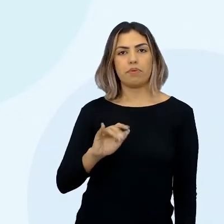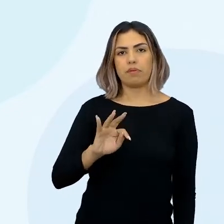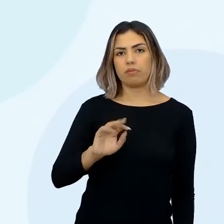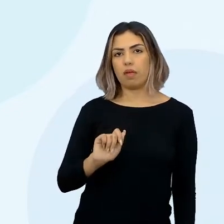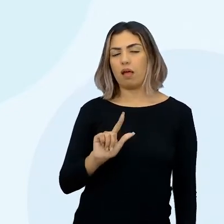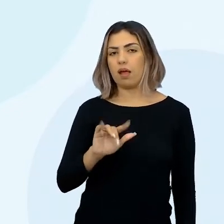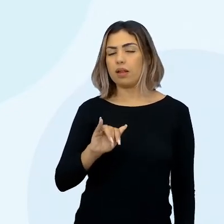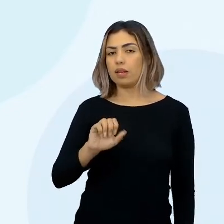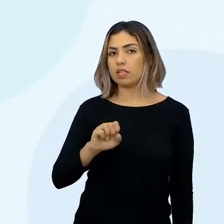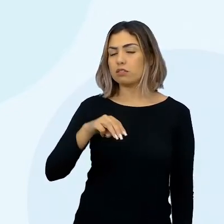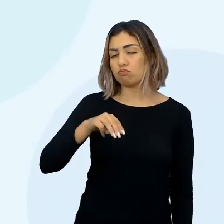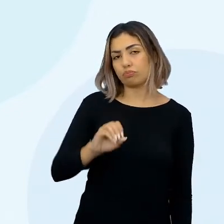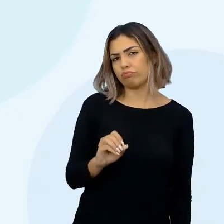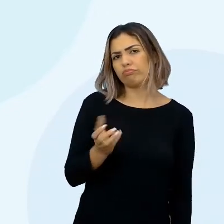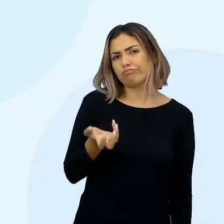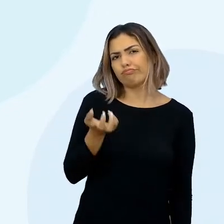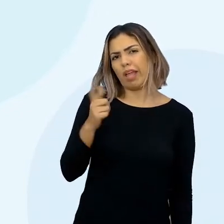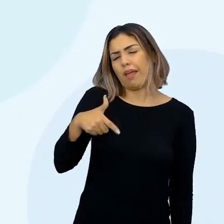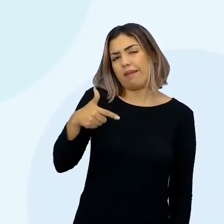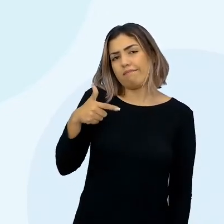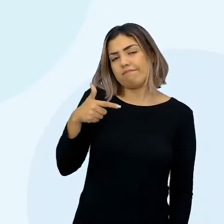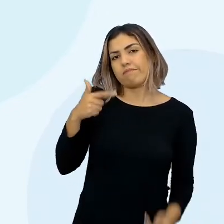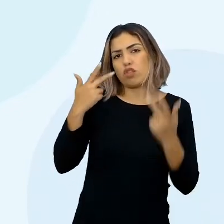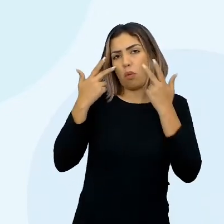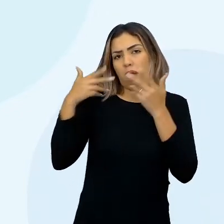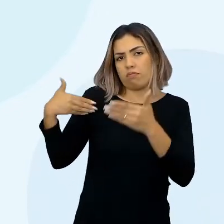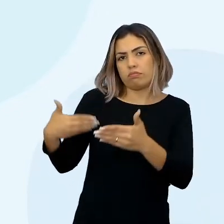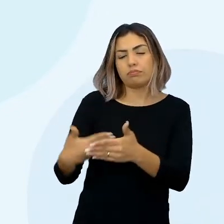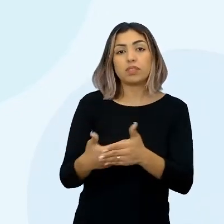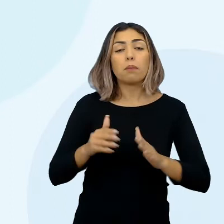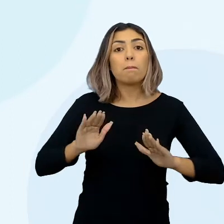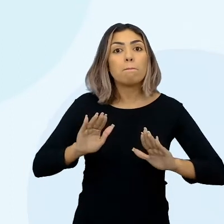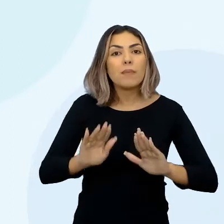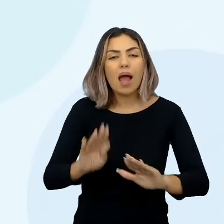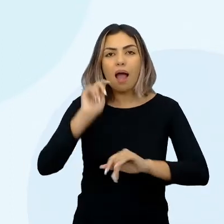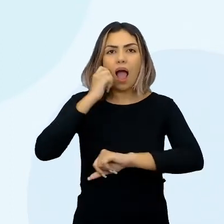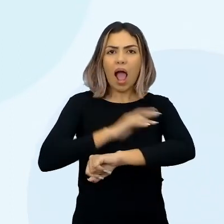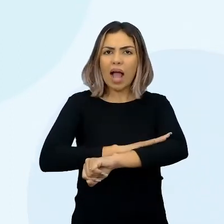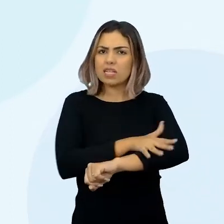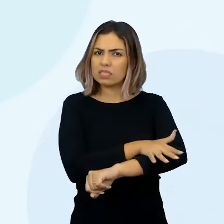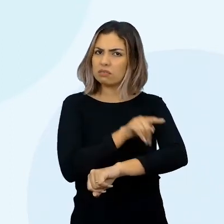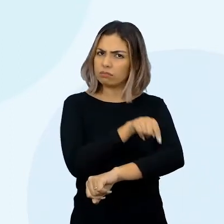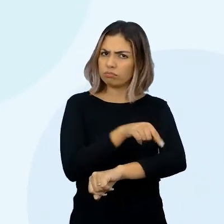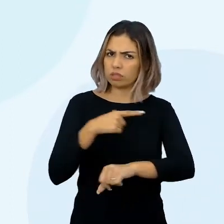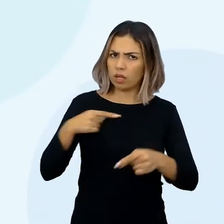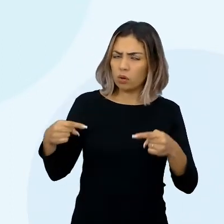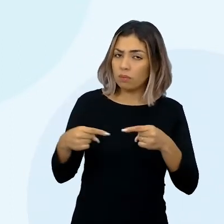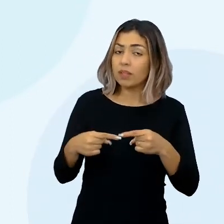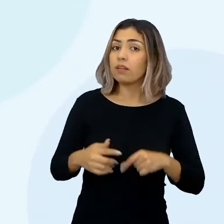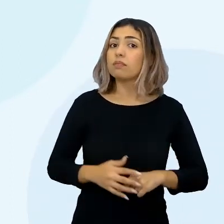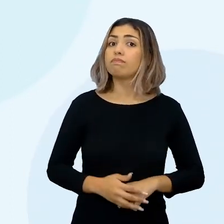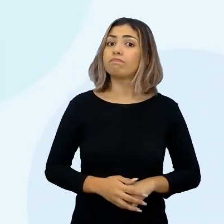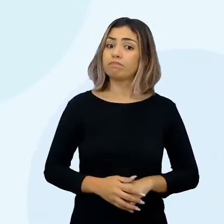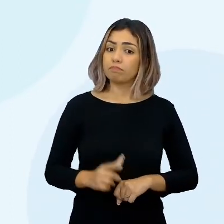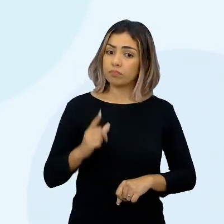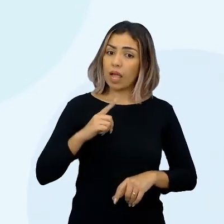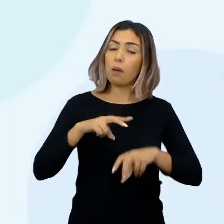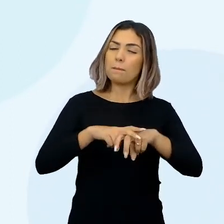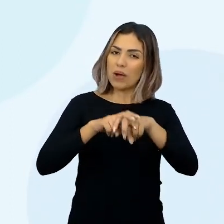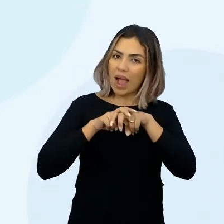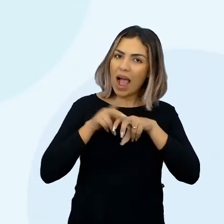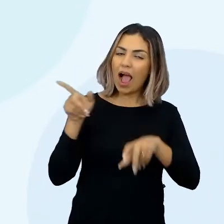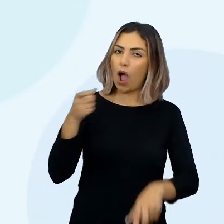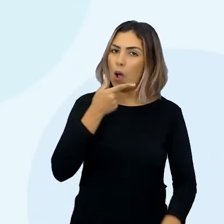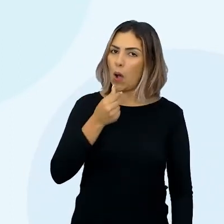o racismo, ele também faz parte dessa estrutura? Sim. E é por isso que o Silvio Luiz de Almeida, ele afirma que